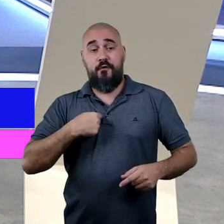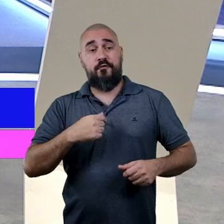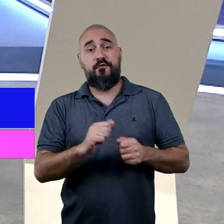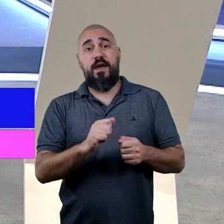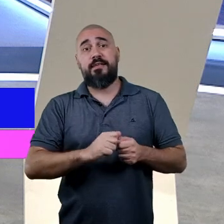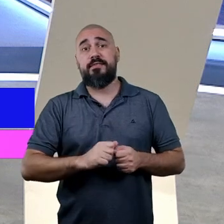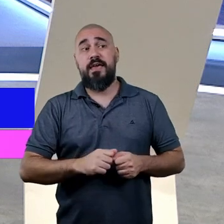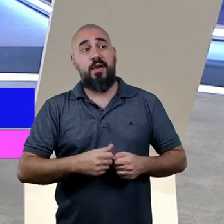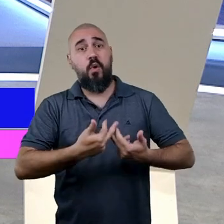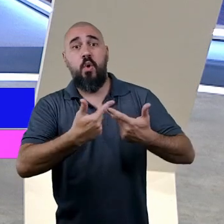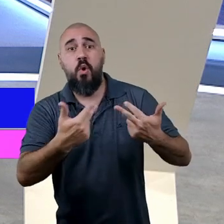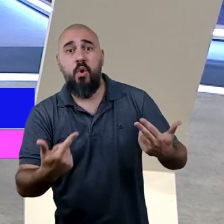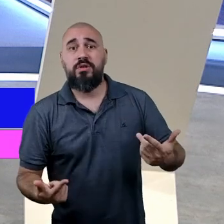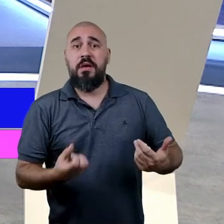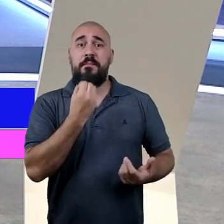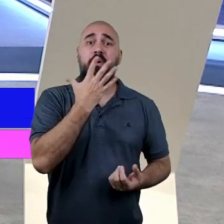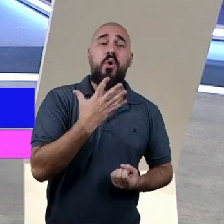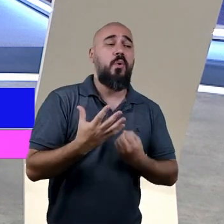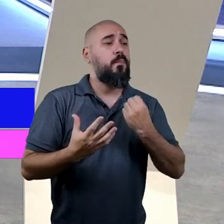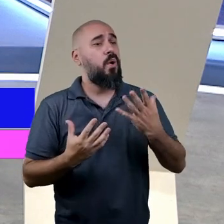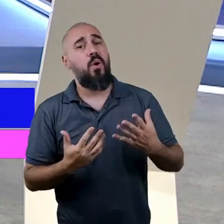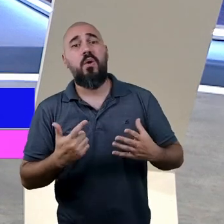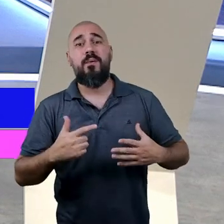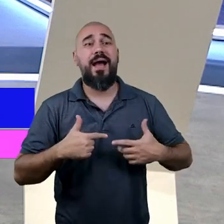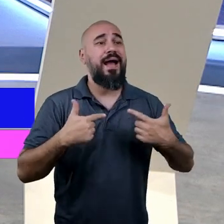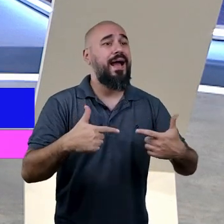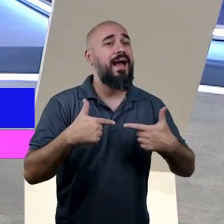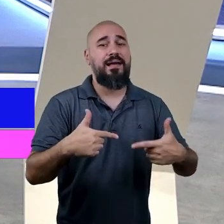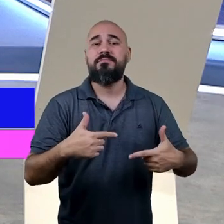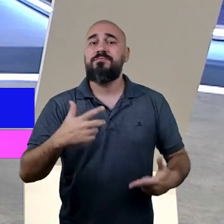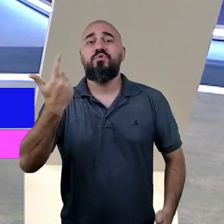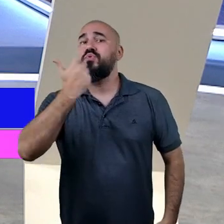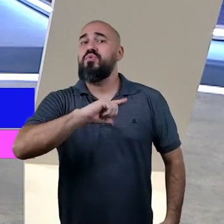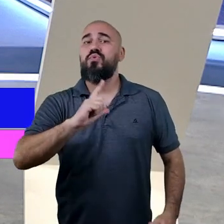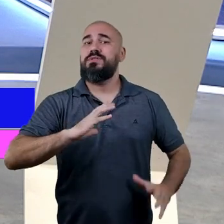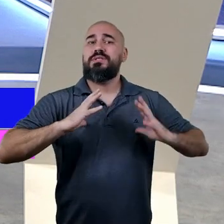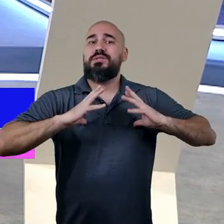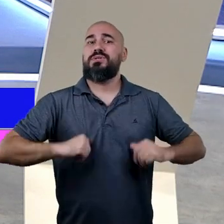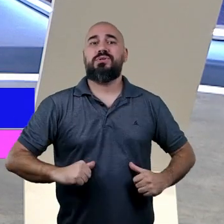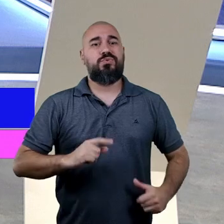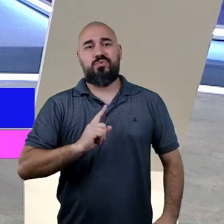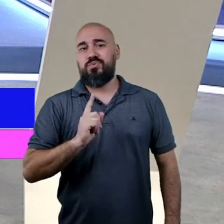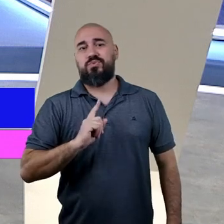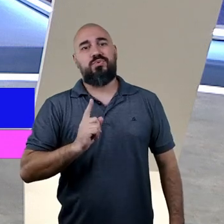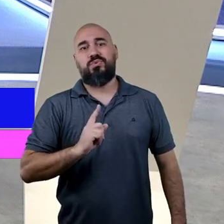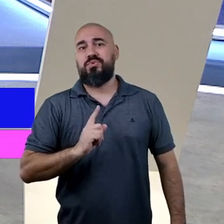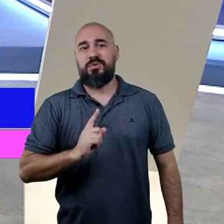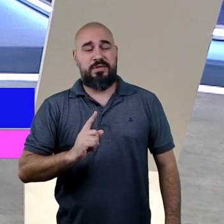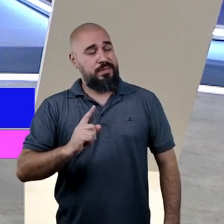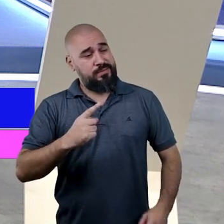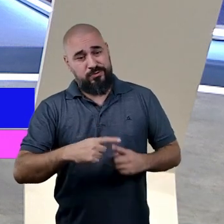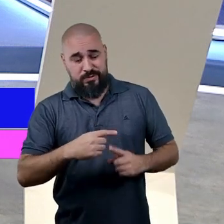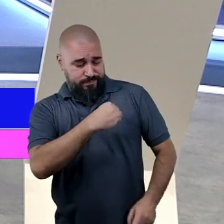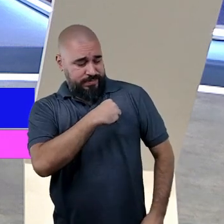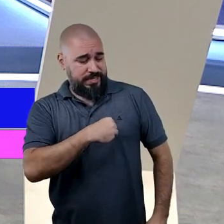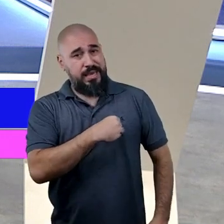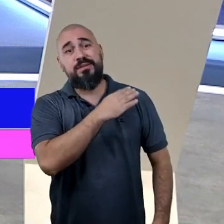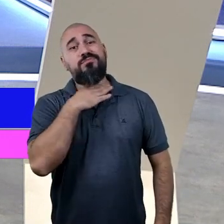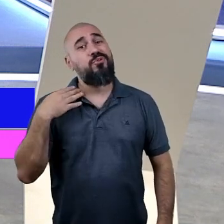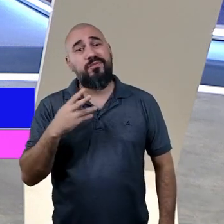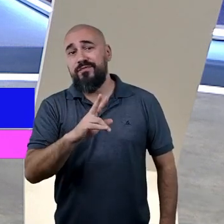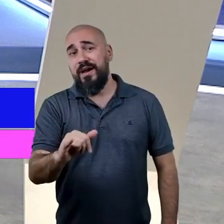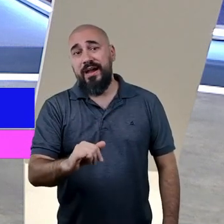minha vida que consiga tirar dos meus ombros a punição do pecado, que é a morte, porque Cristo